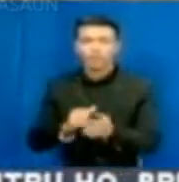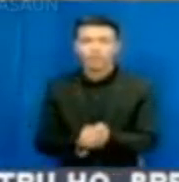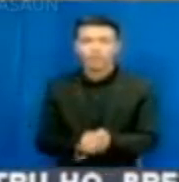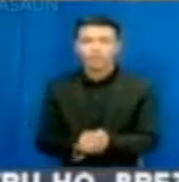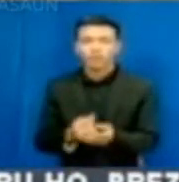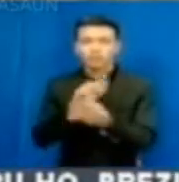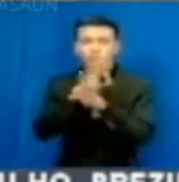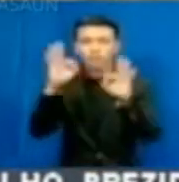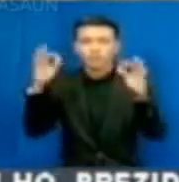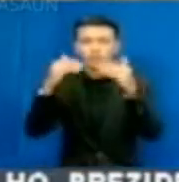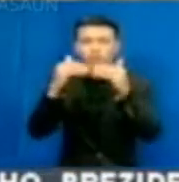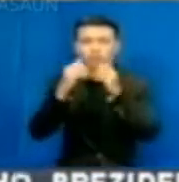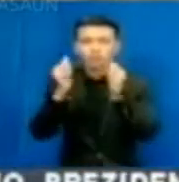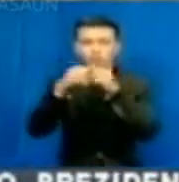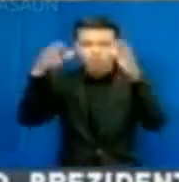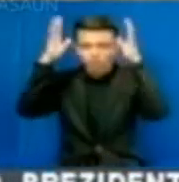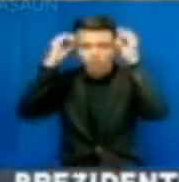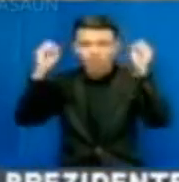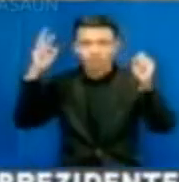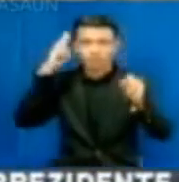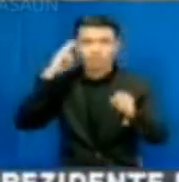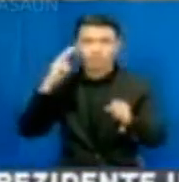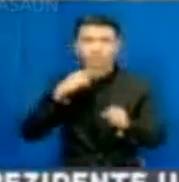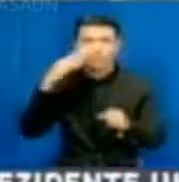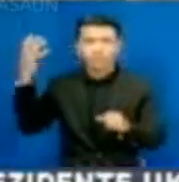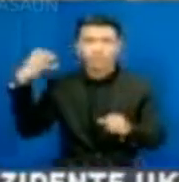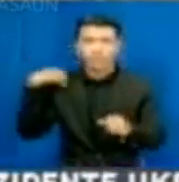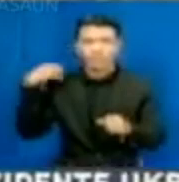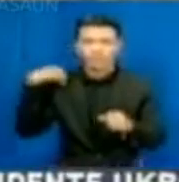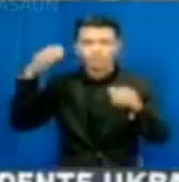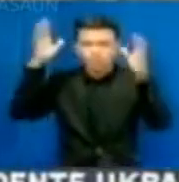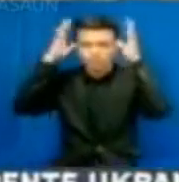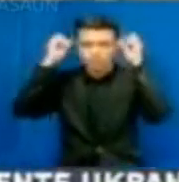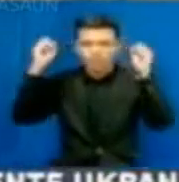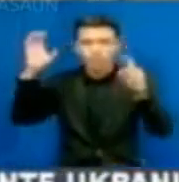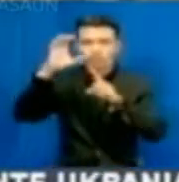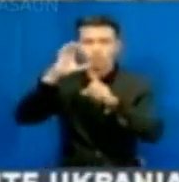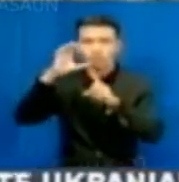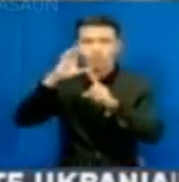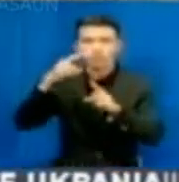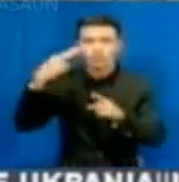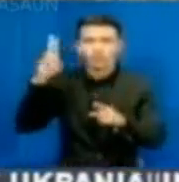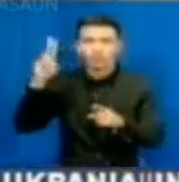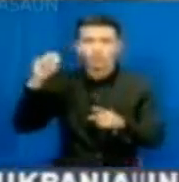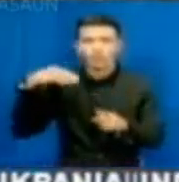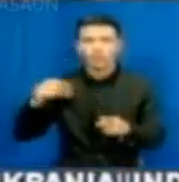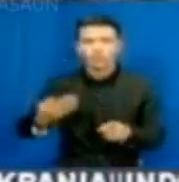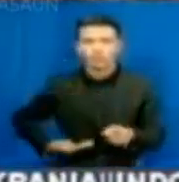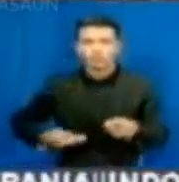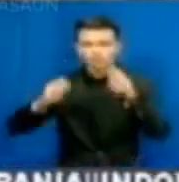A foi remata encontro com o Presidente da República, José Ramos Horta, e a Palácio Presidencial. Chefe escritório e UN Women